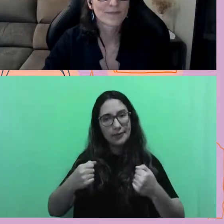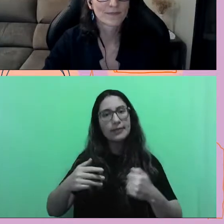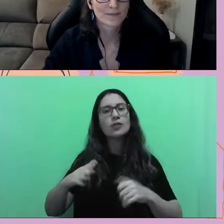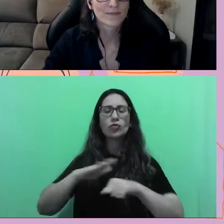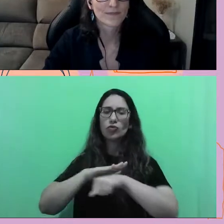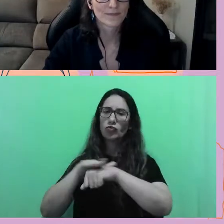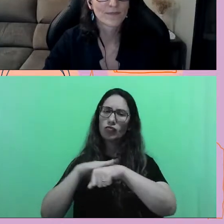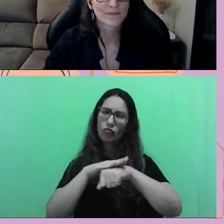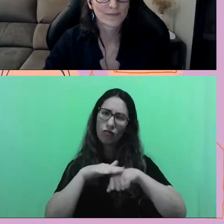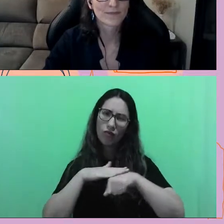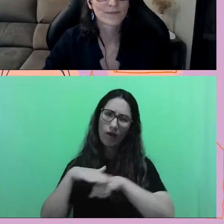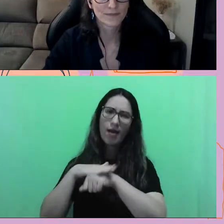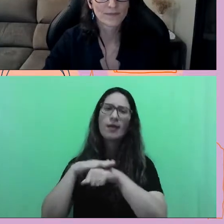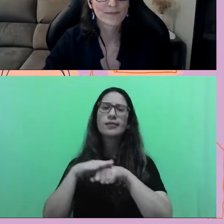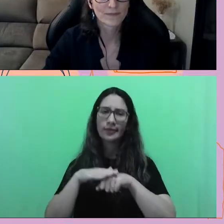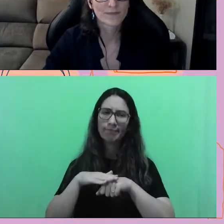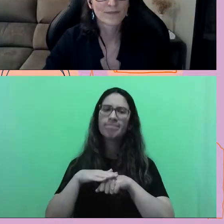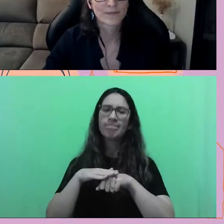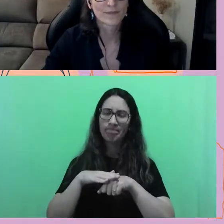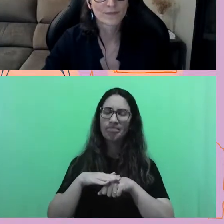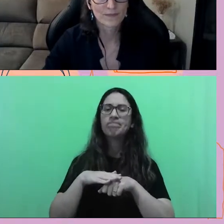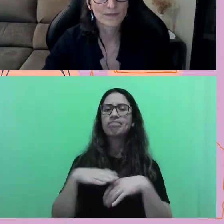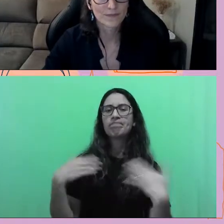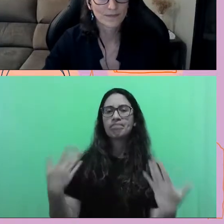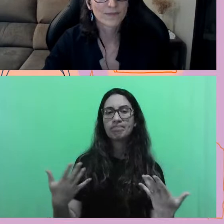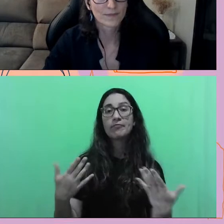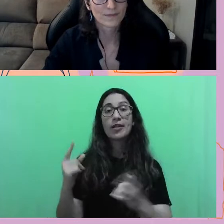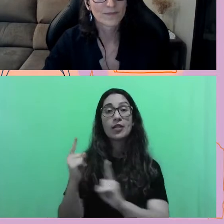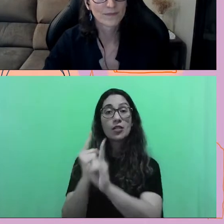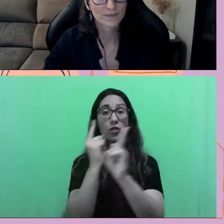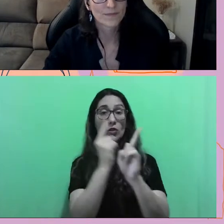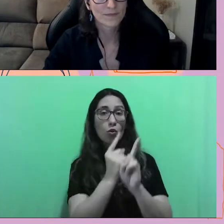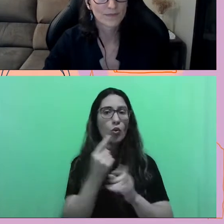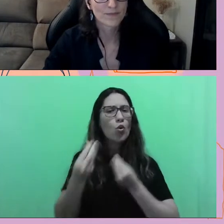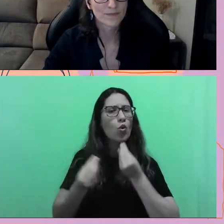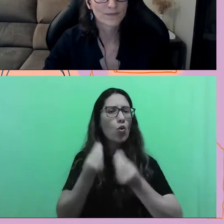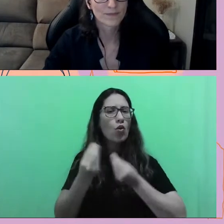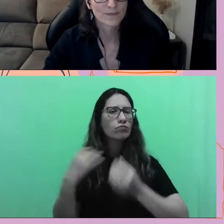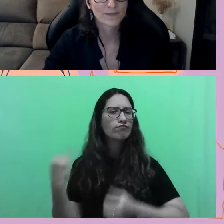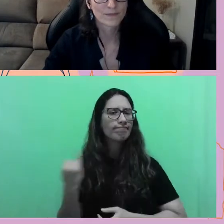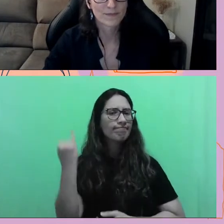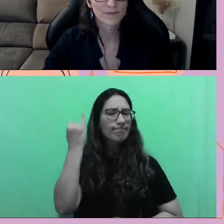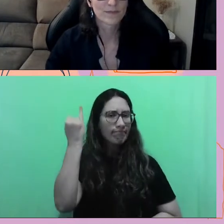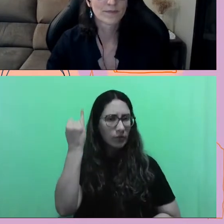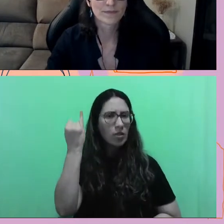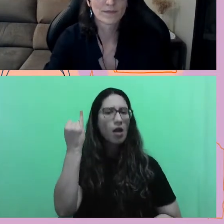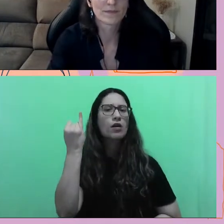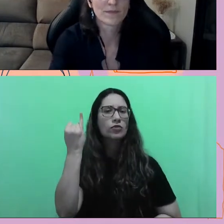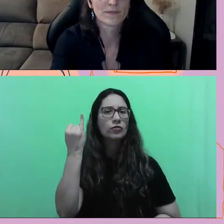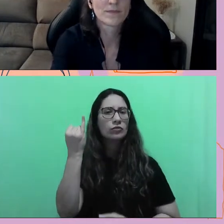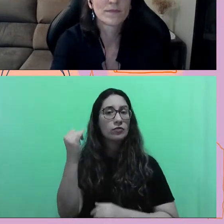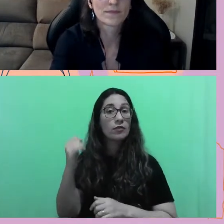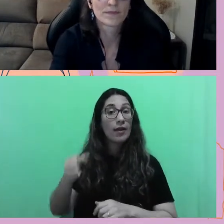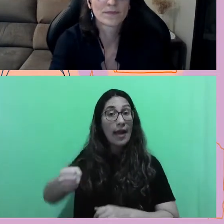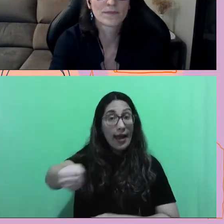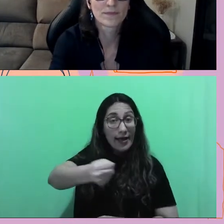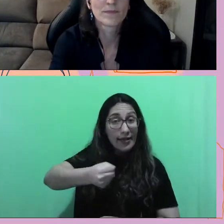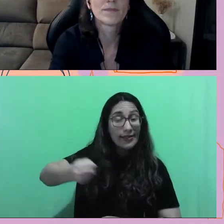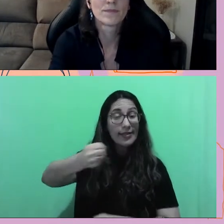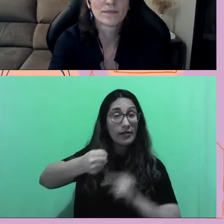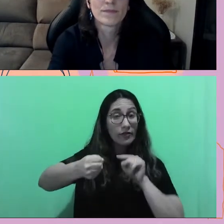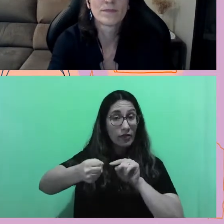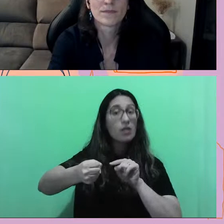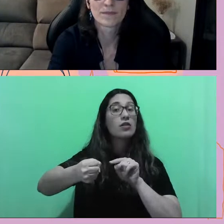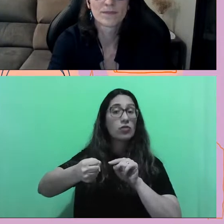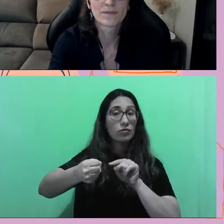conversa muito internamente, né, com esses encontros sobre como é importante a gente transformar a cerveja nesse lugar